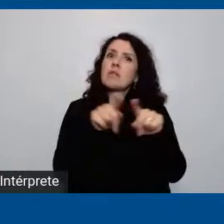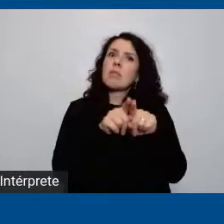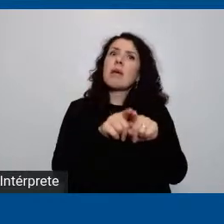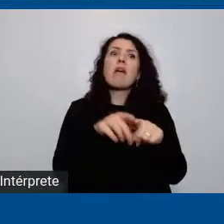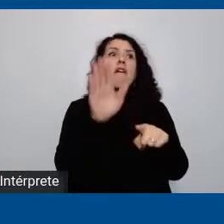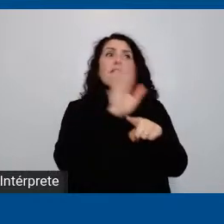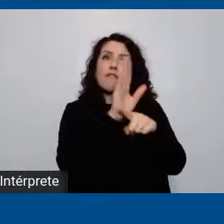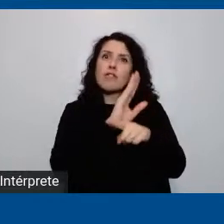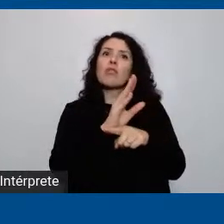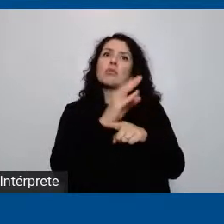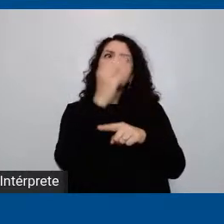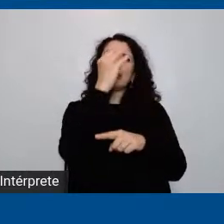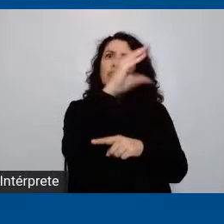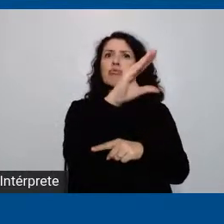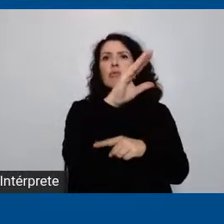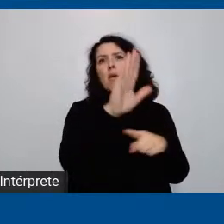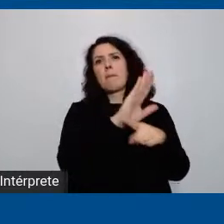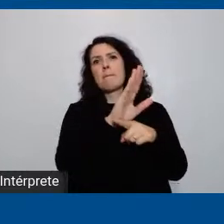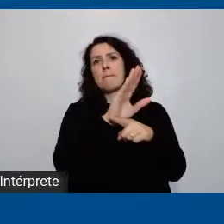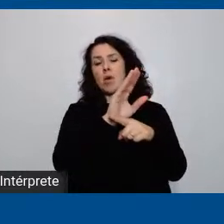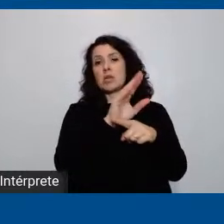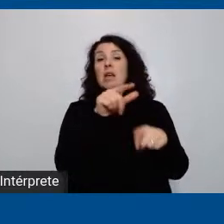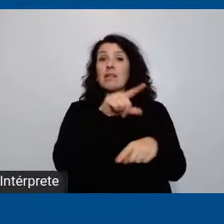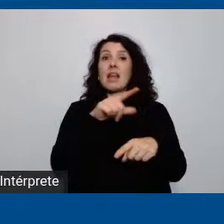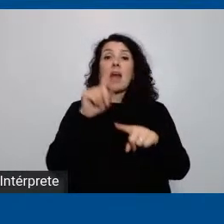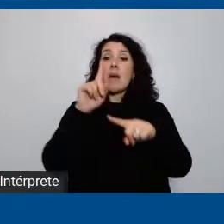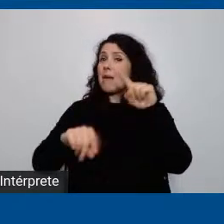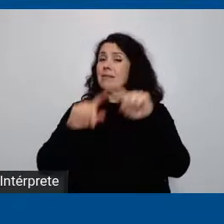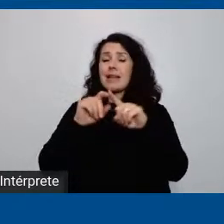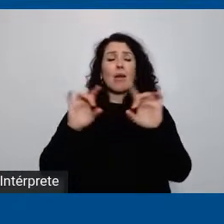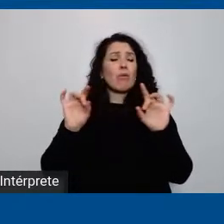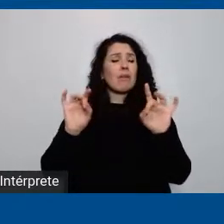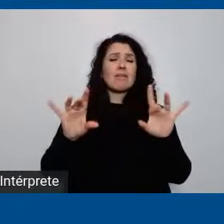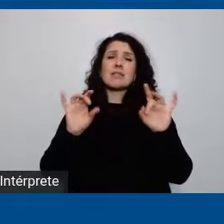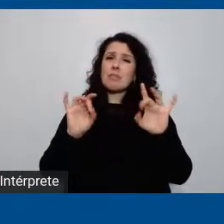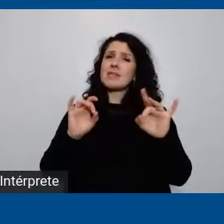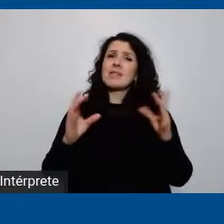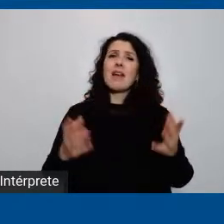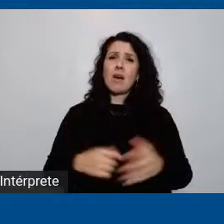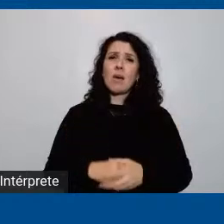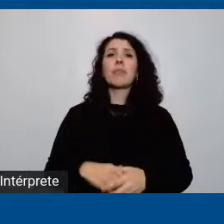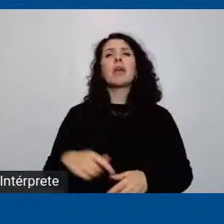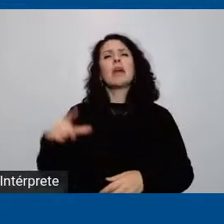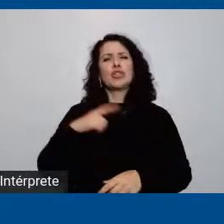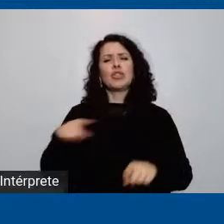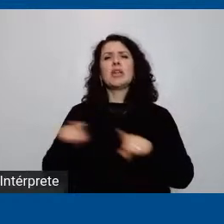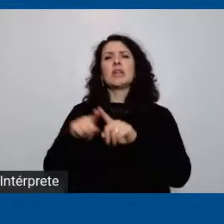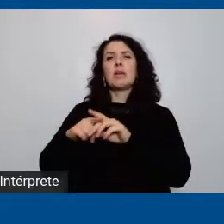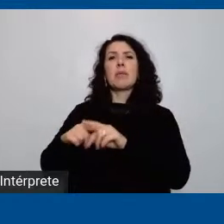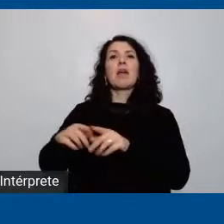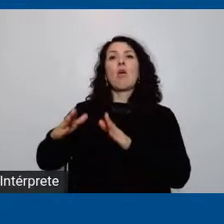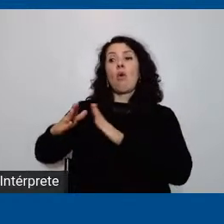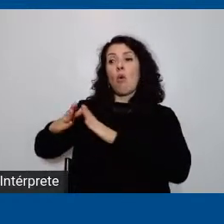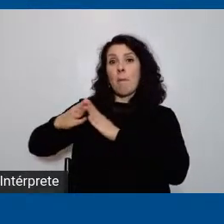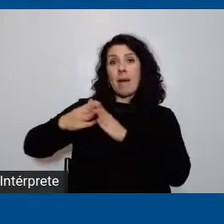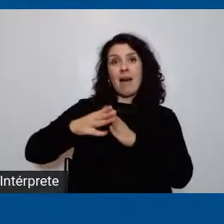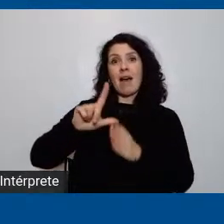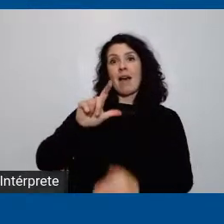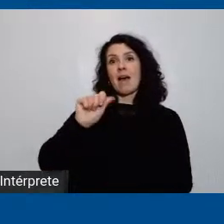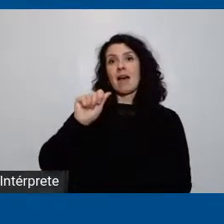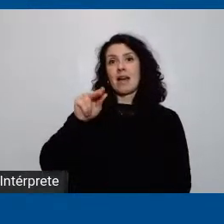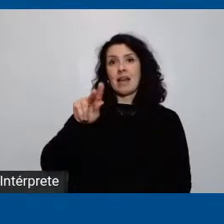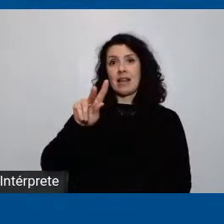material riquíssimo. Também eles tinham uma lancha, né? O